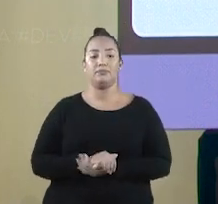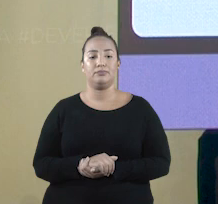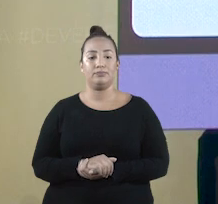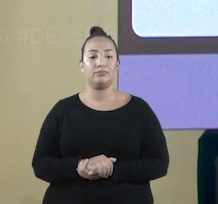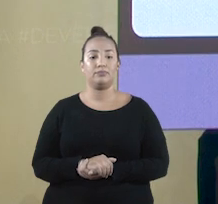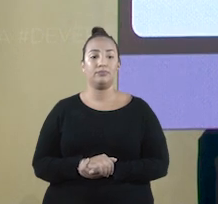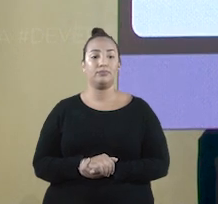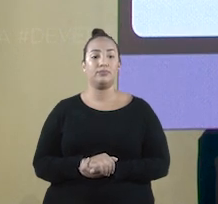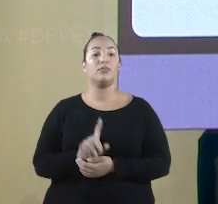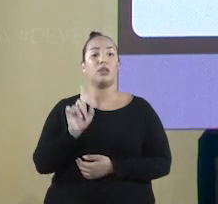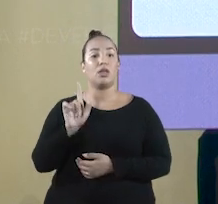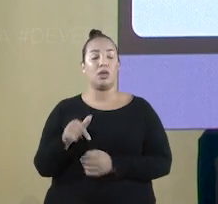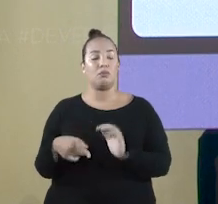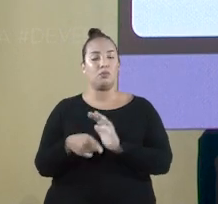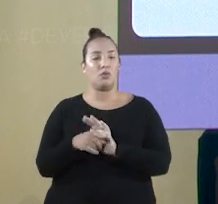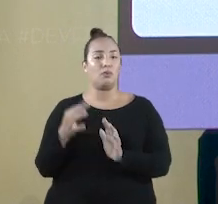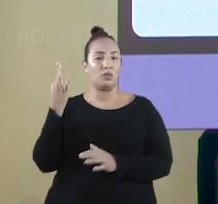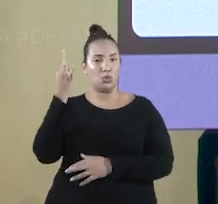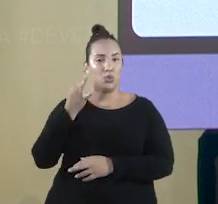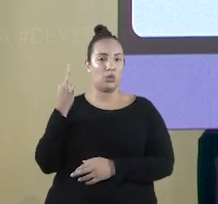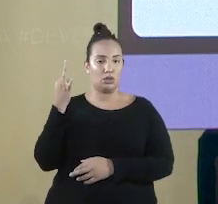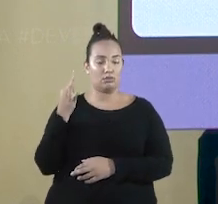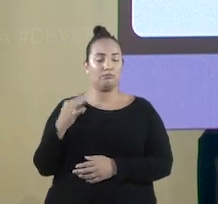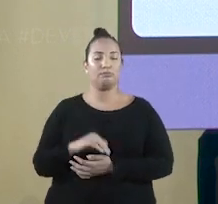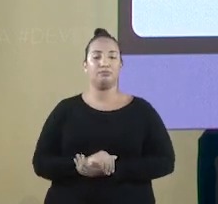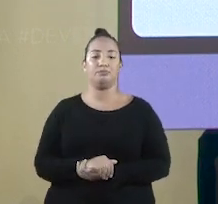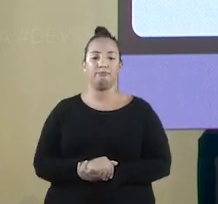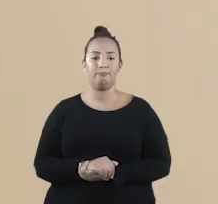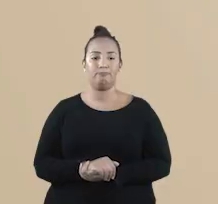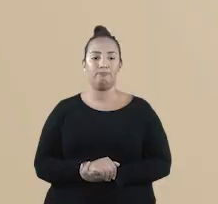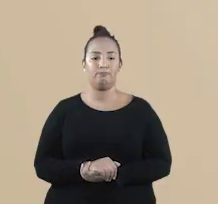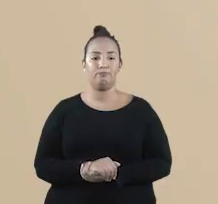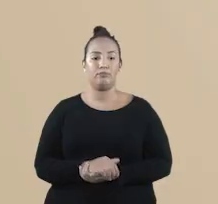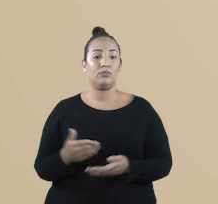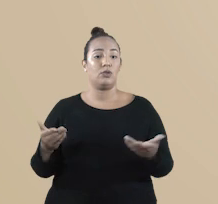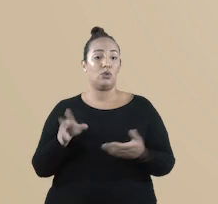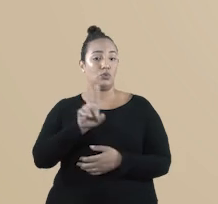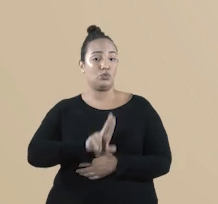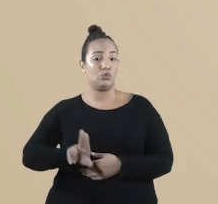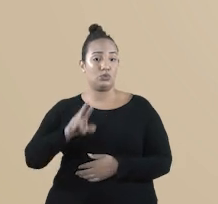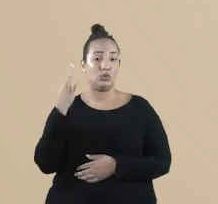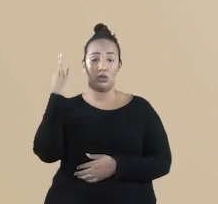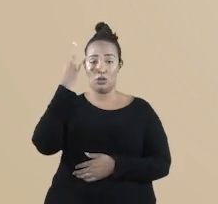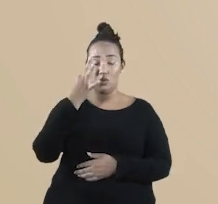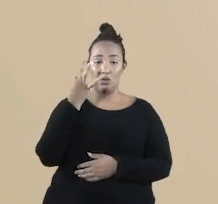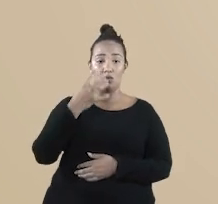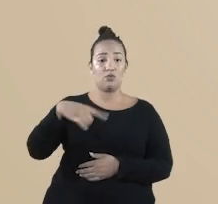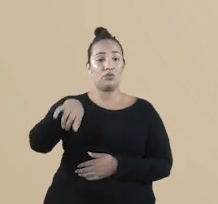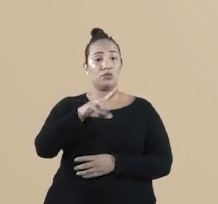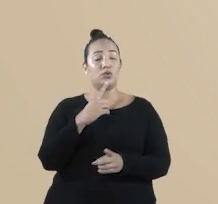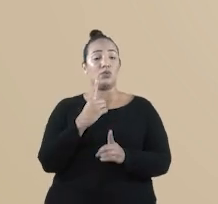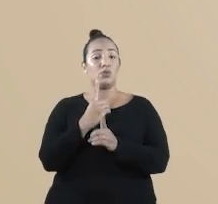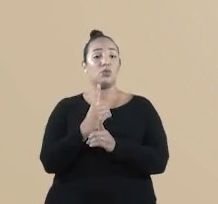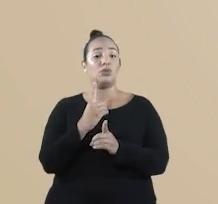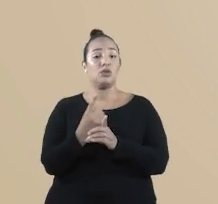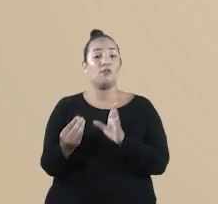bem? Esse é o Teorema de Pitágoras. Utilizando o Teorema de Pitágoras, encontre